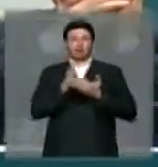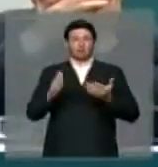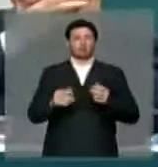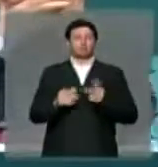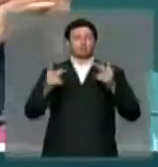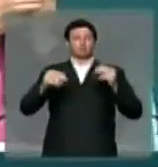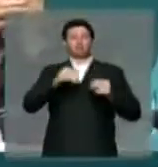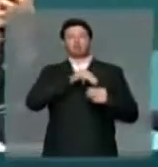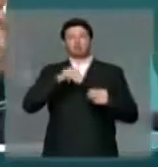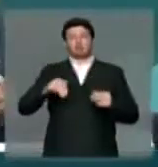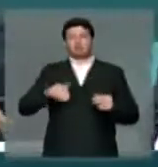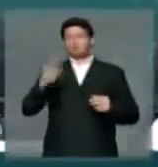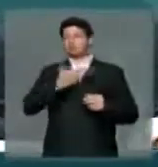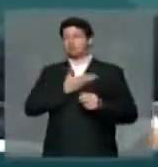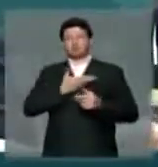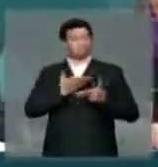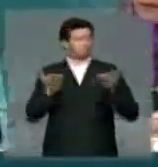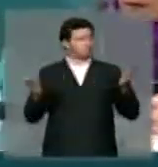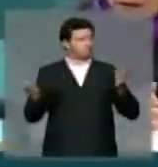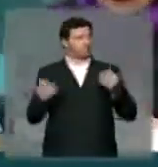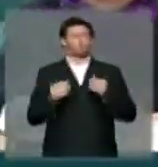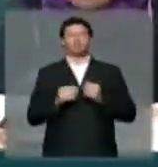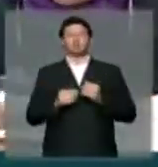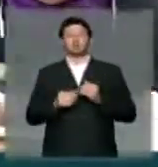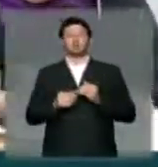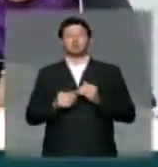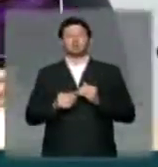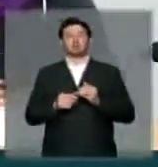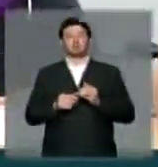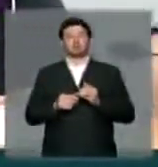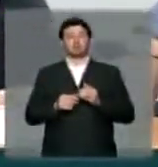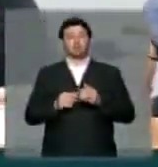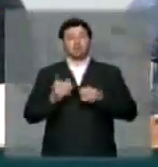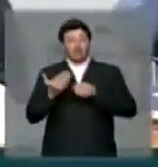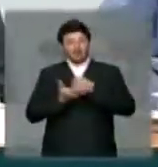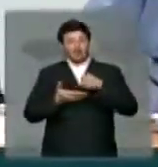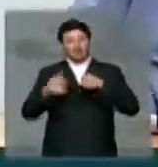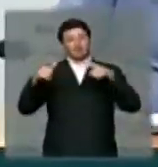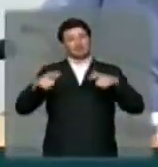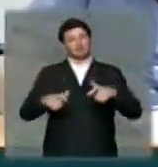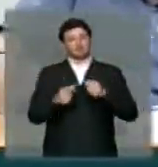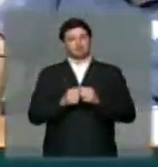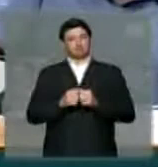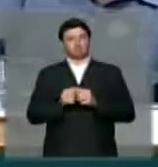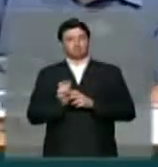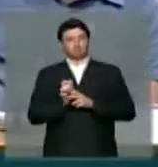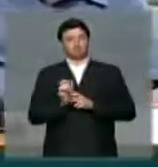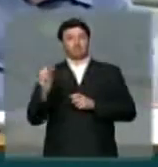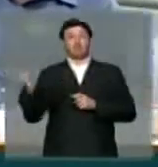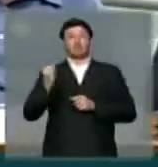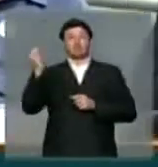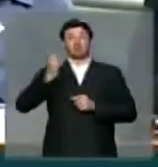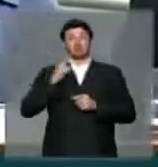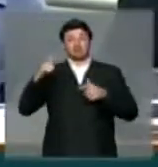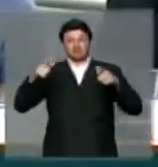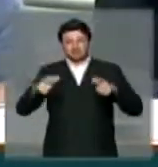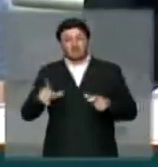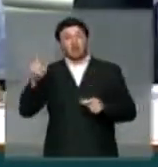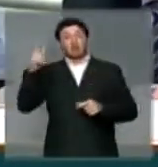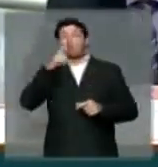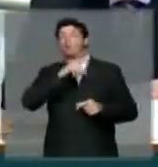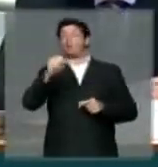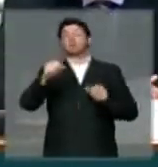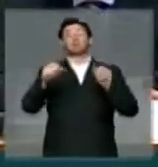ministro e companheiros e companheiras, a essencialidade desse espaço. a importância desse espaço, foi uma